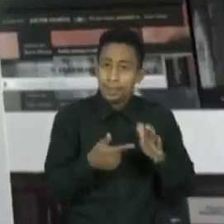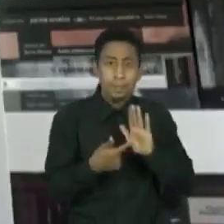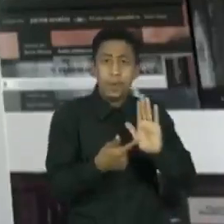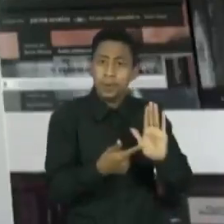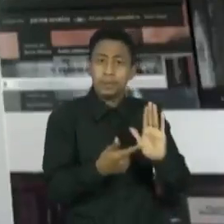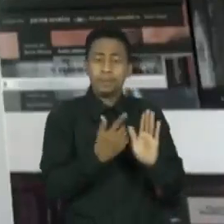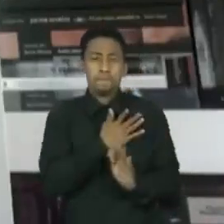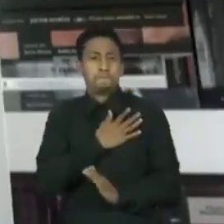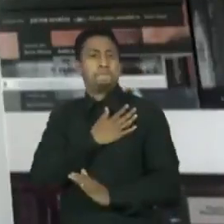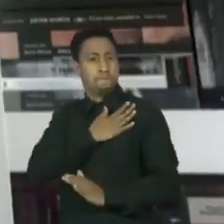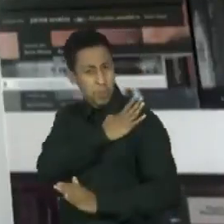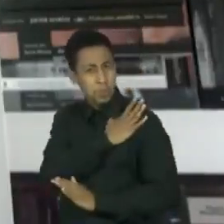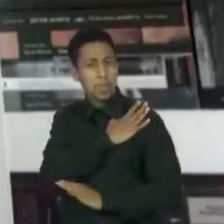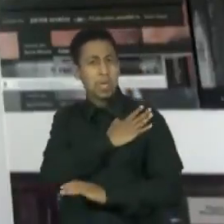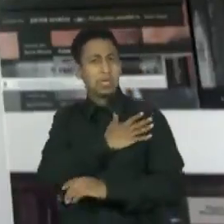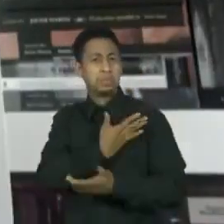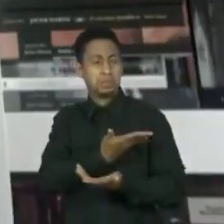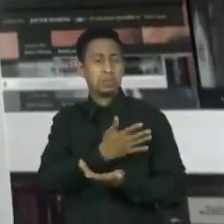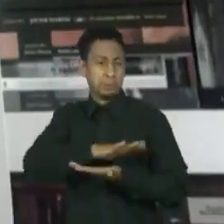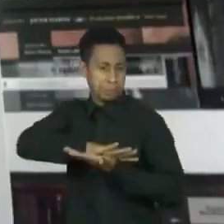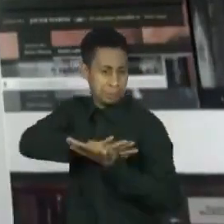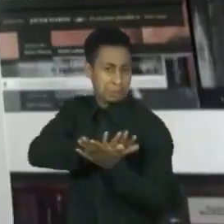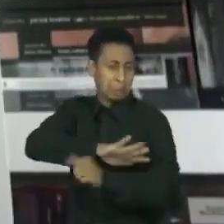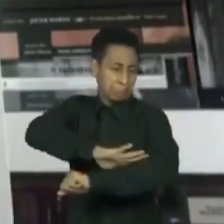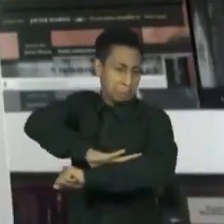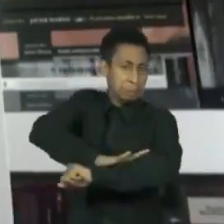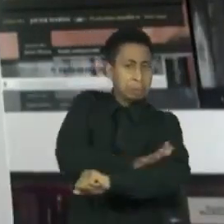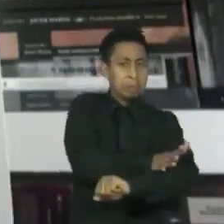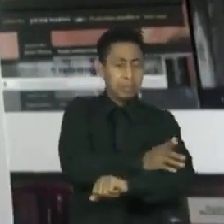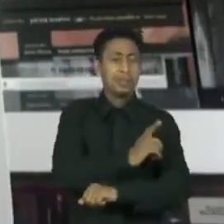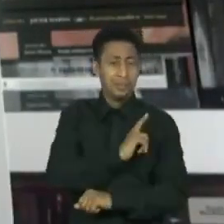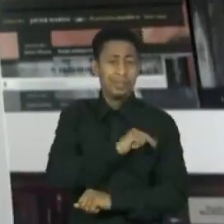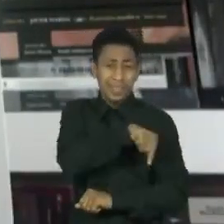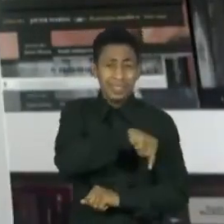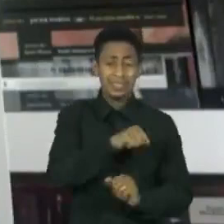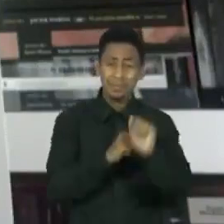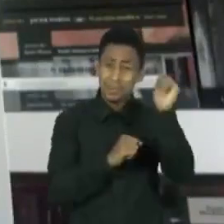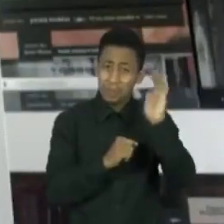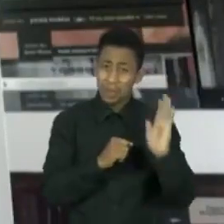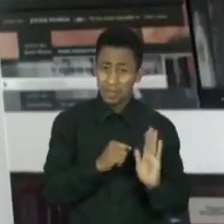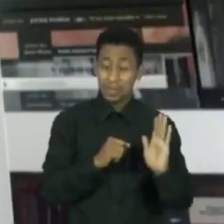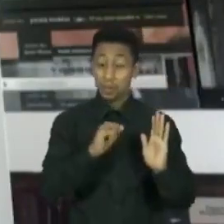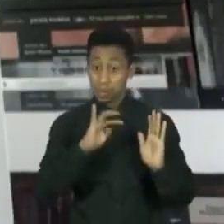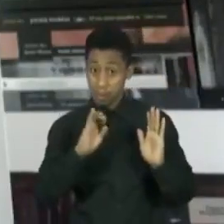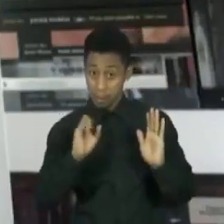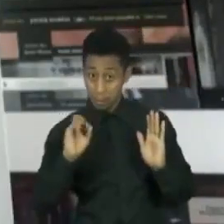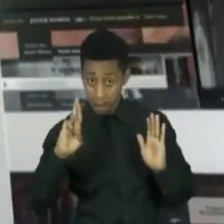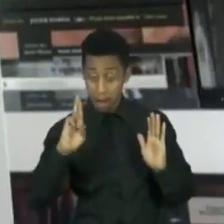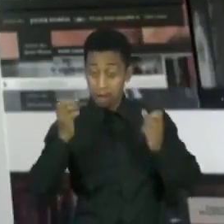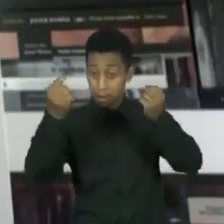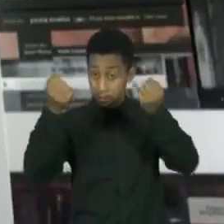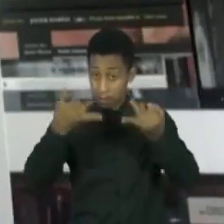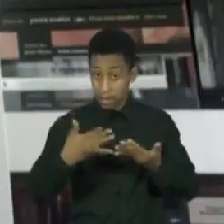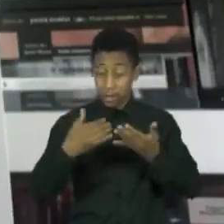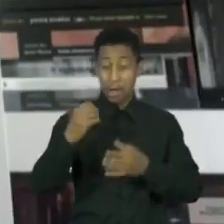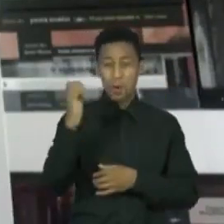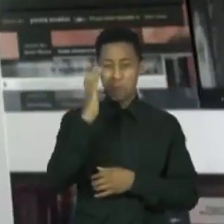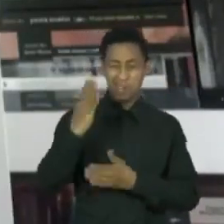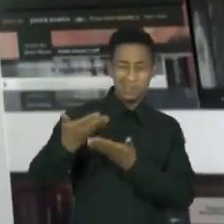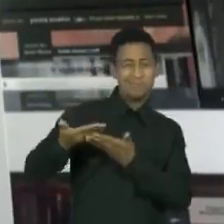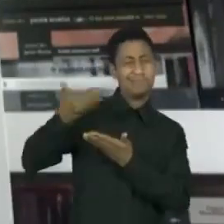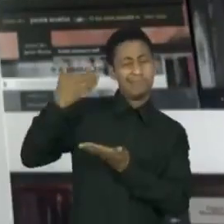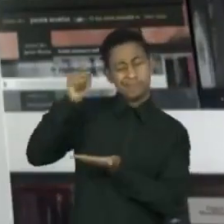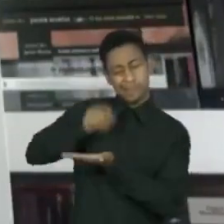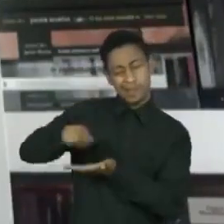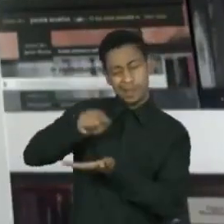preconceito, e se calhar ainda há o preconceito, de que este Brasil de que Itamar fala não será o Brasil atual, mas